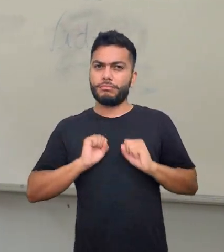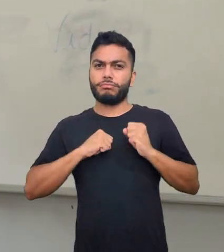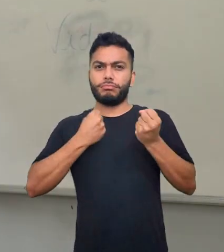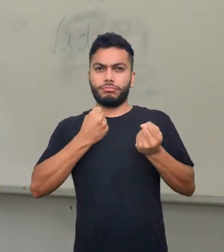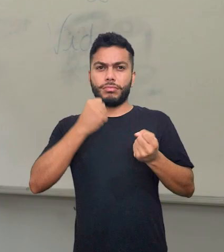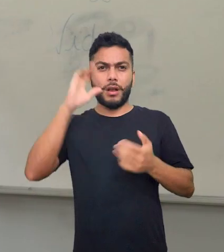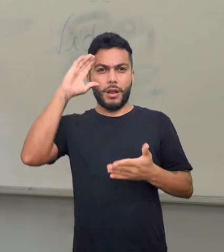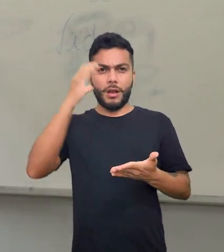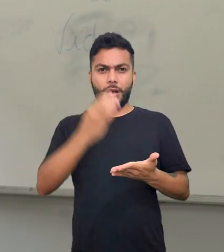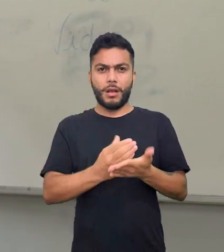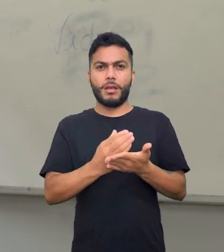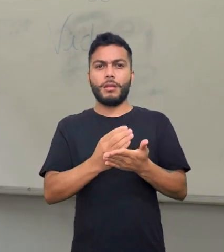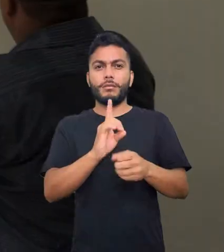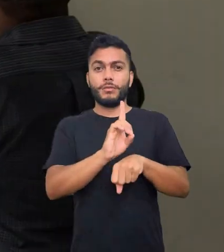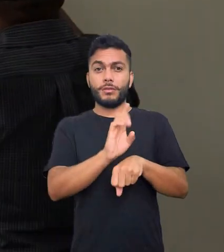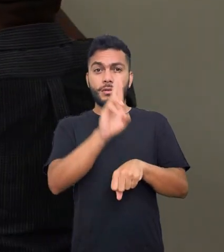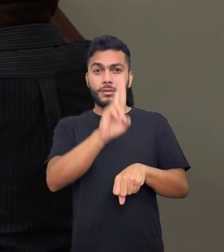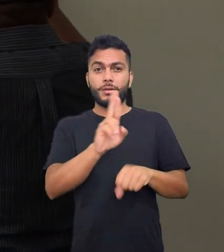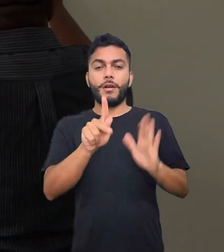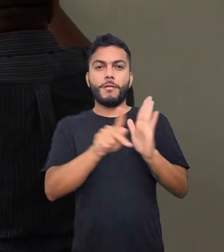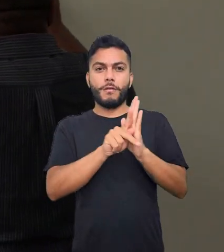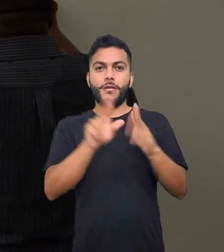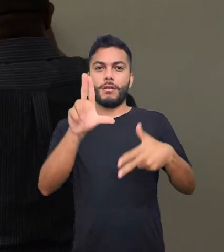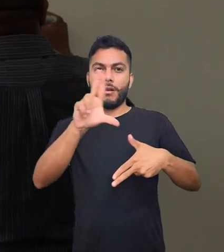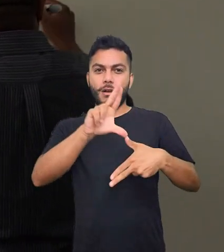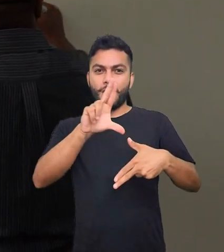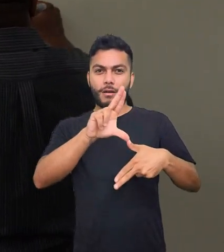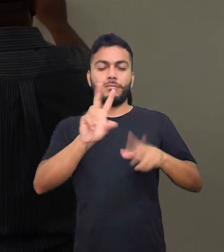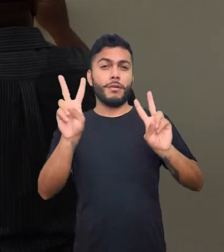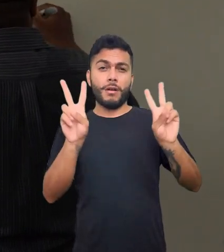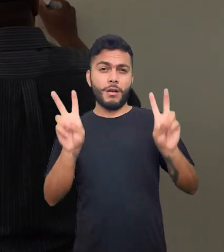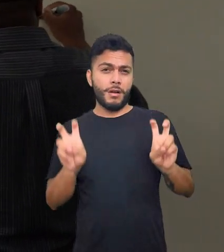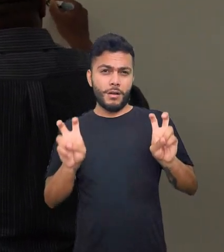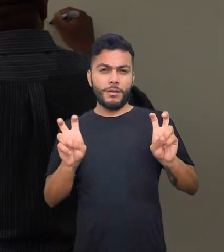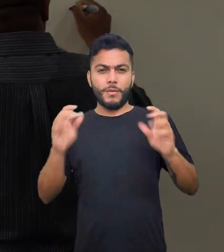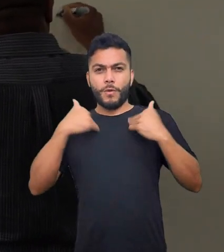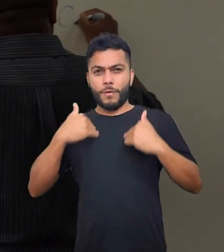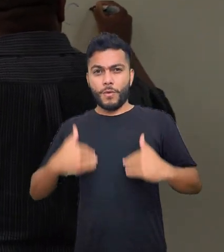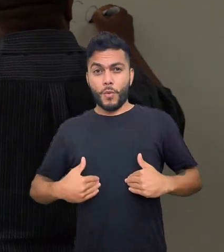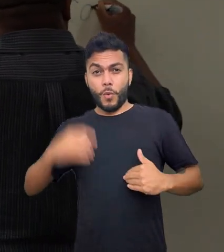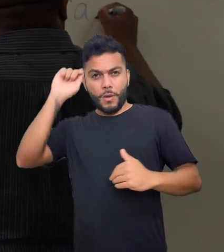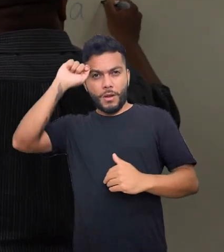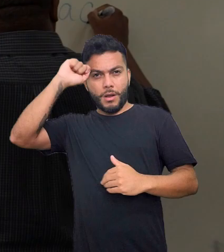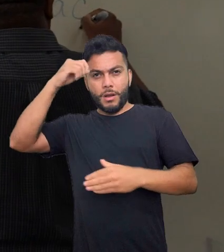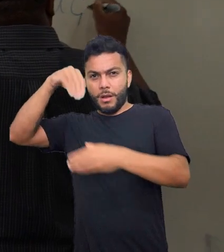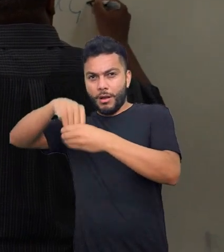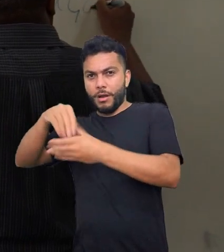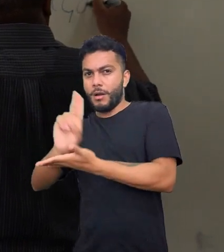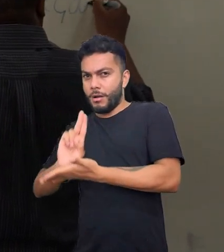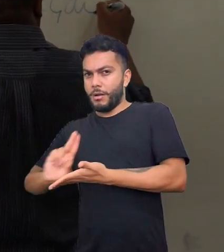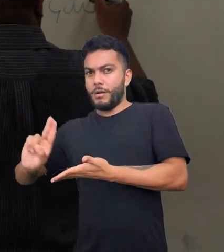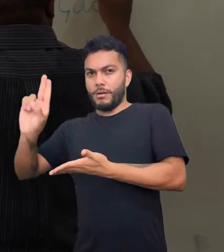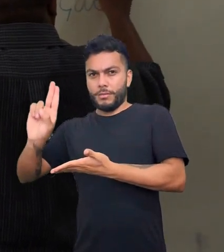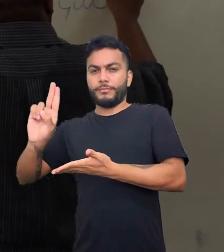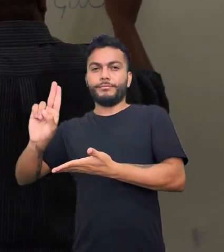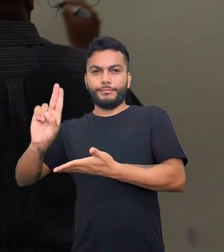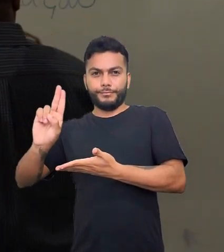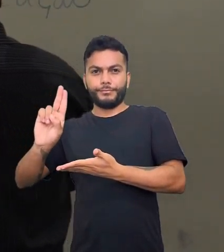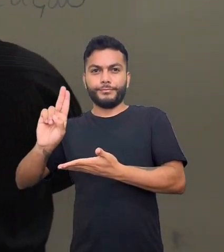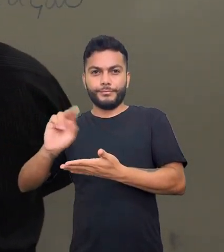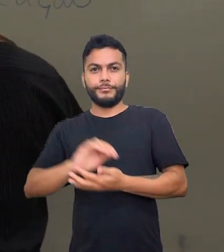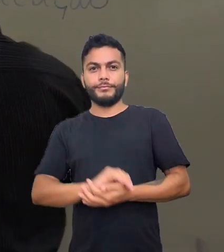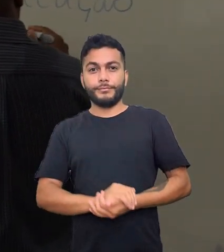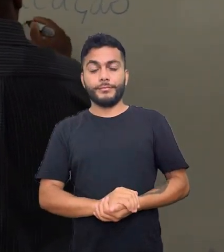falamos sobre inscrições corporais negras na universidade. Para nós, esse lugar da UFRB foi